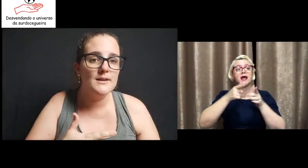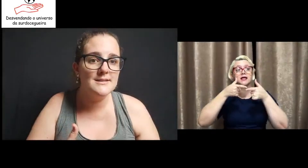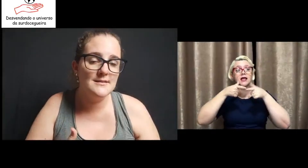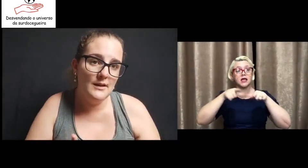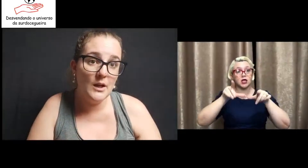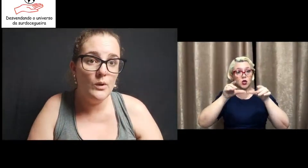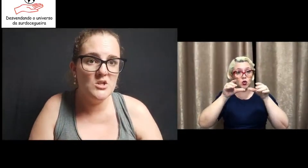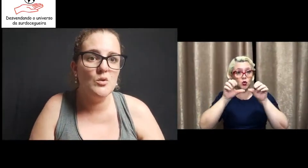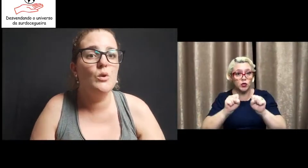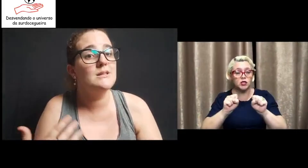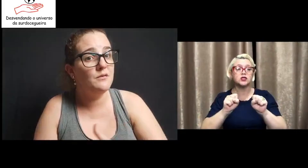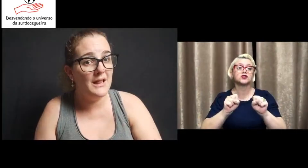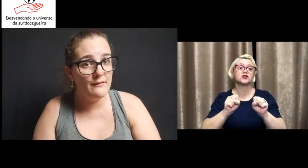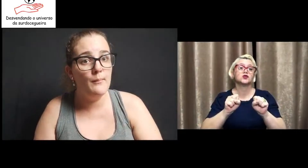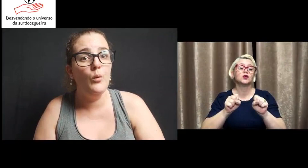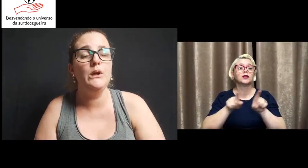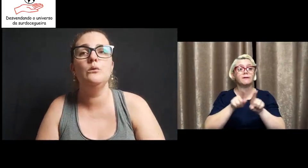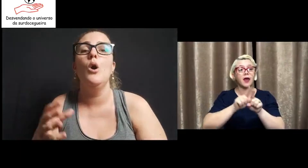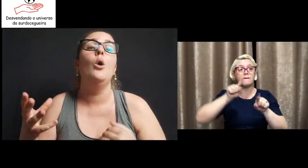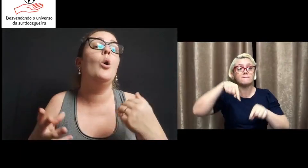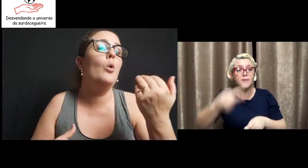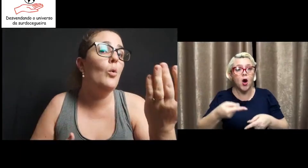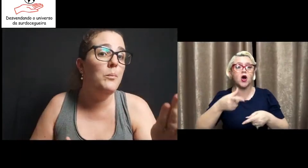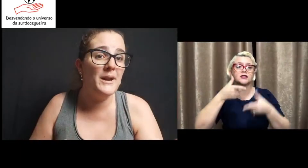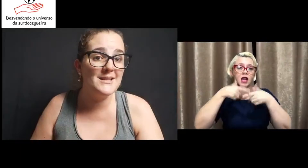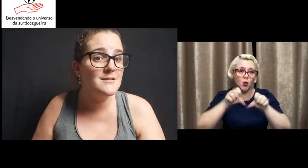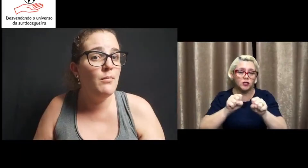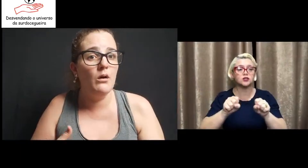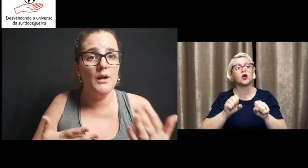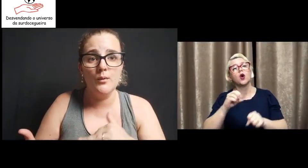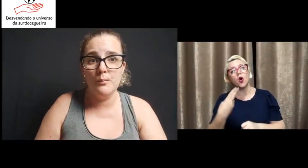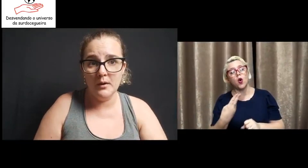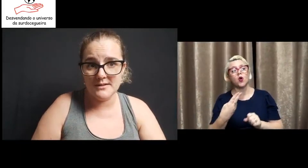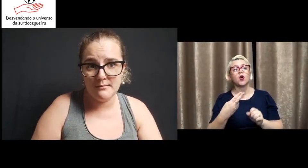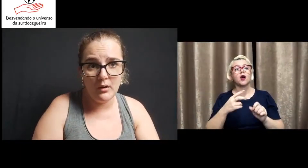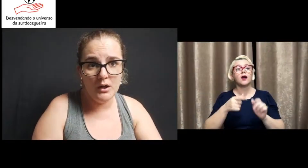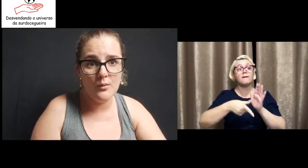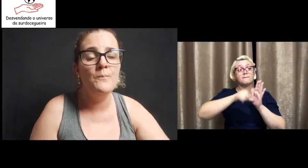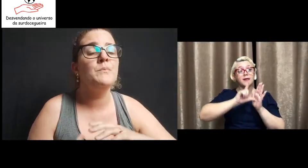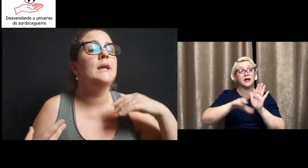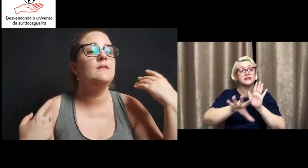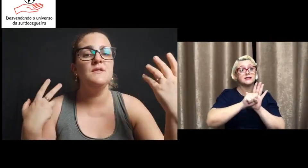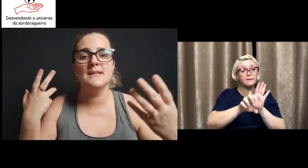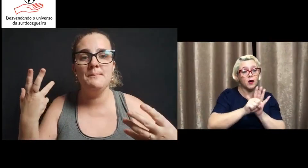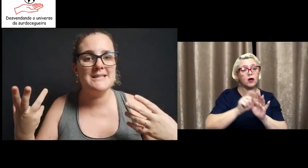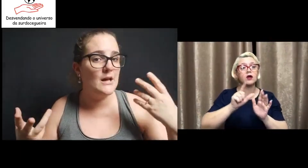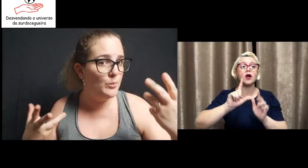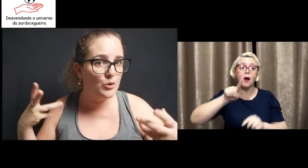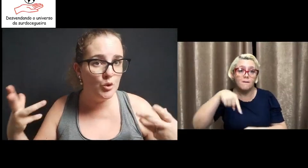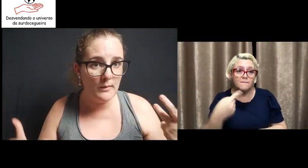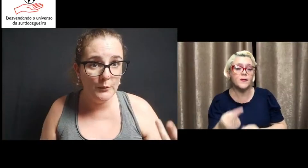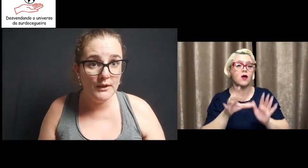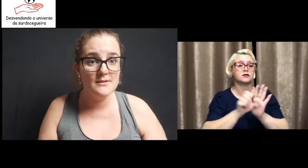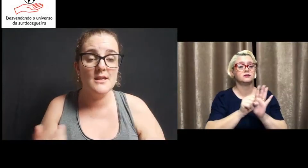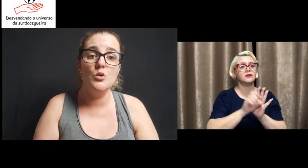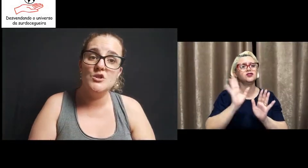e pós-linguístico, que se falava muito, ou o pré-simbólico e o pós-simbólico, passaram por